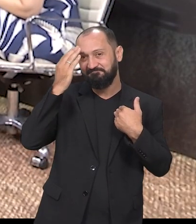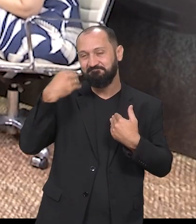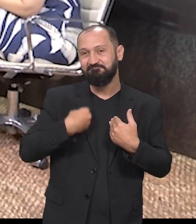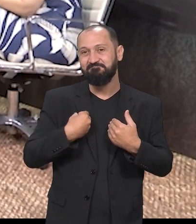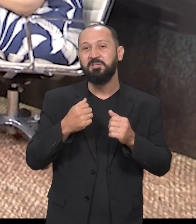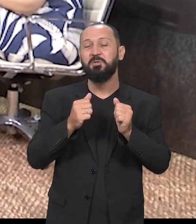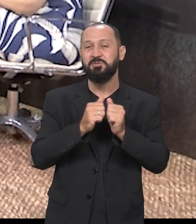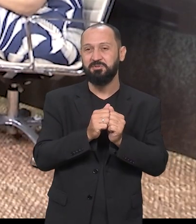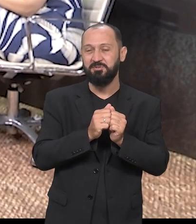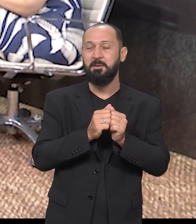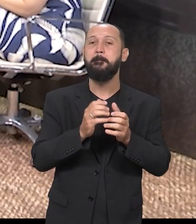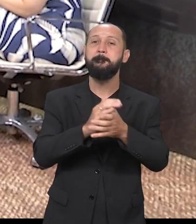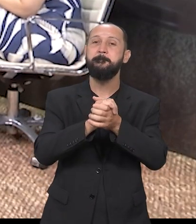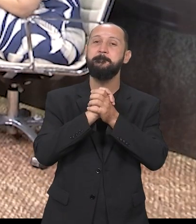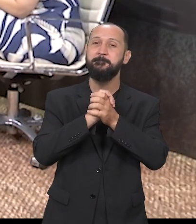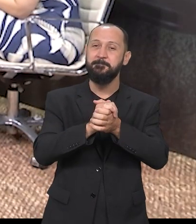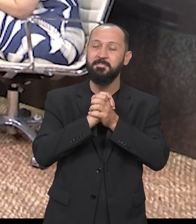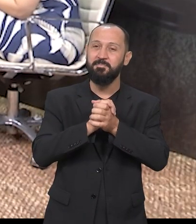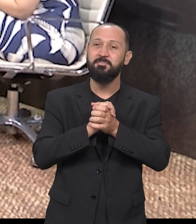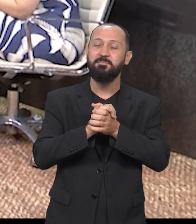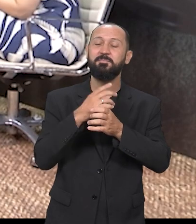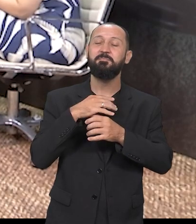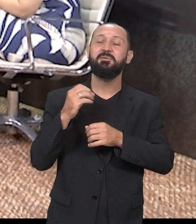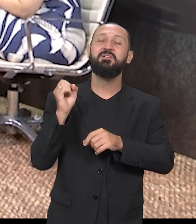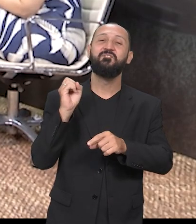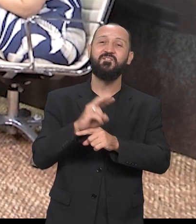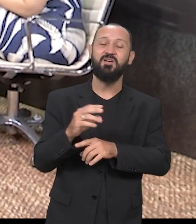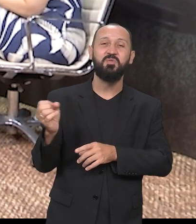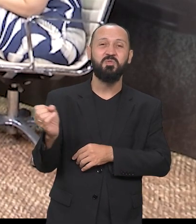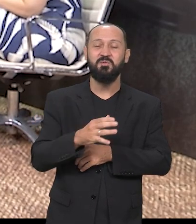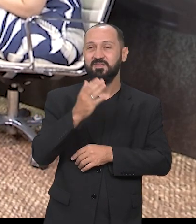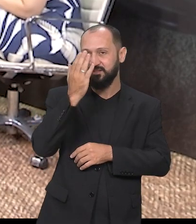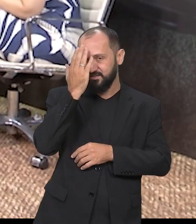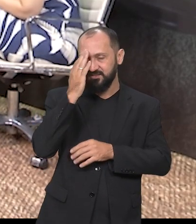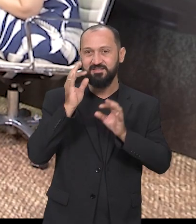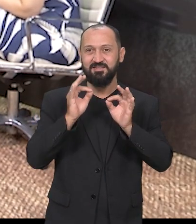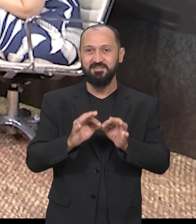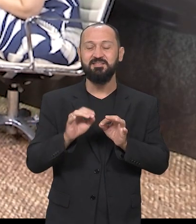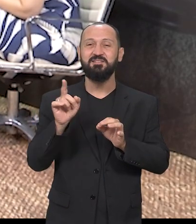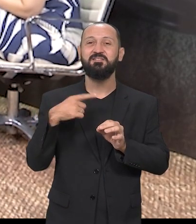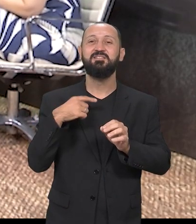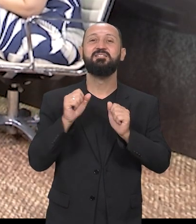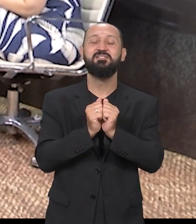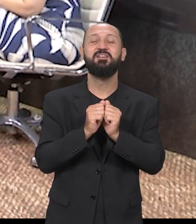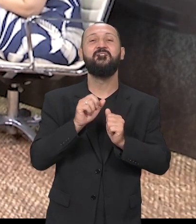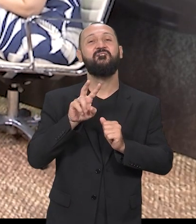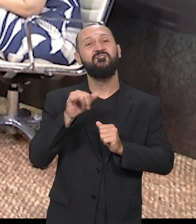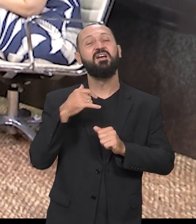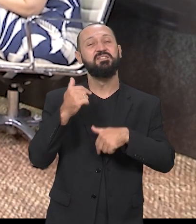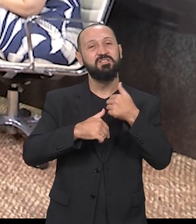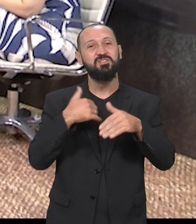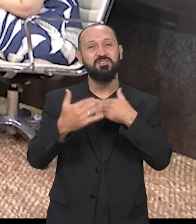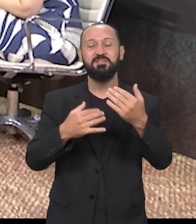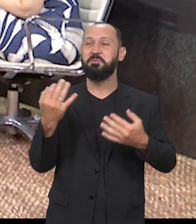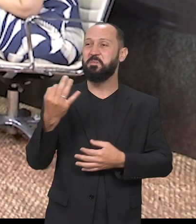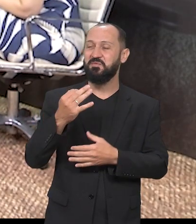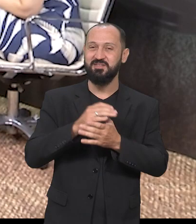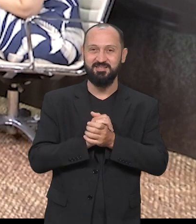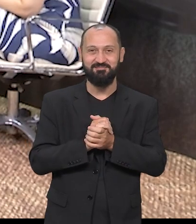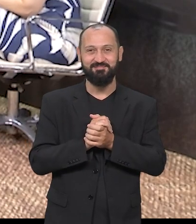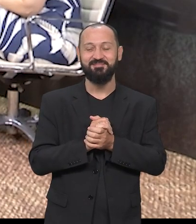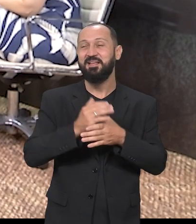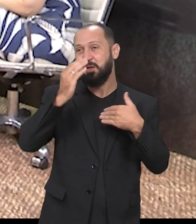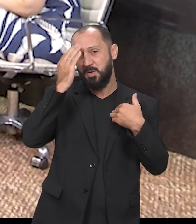obrigada por estar aqui conosco, parabéns por esse seu novo cargo, eu tenho certeza que você está e vai desempenhar com muita